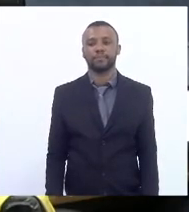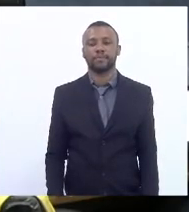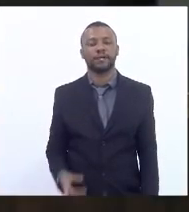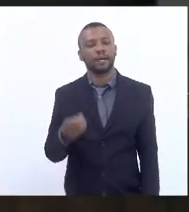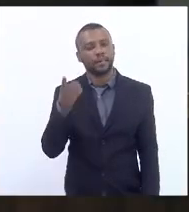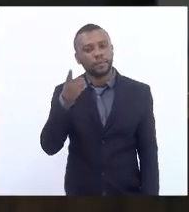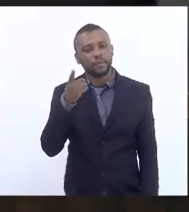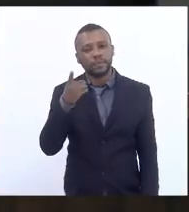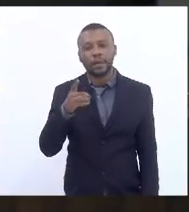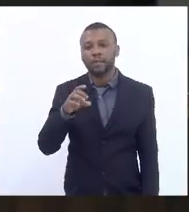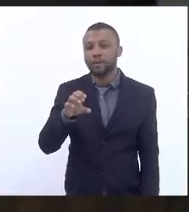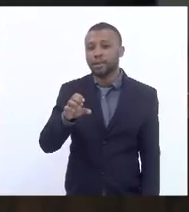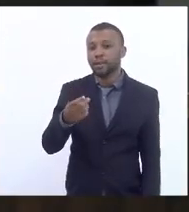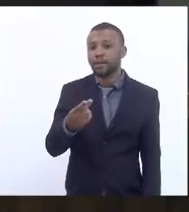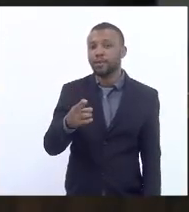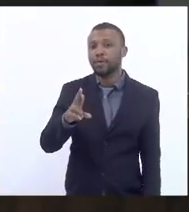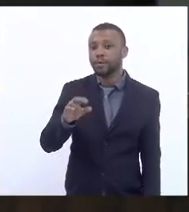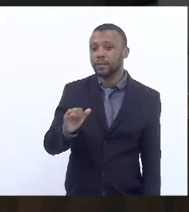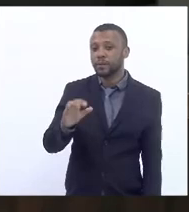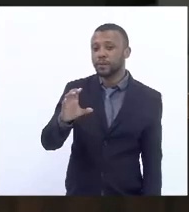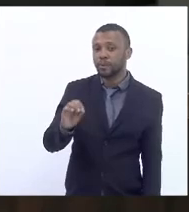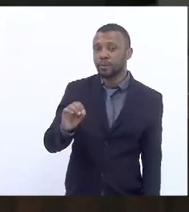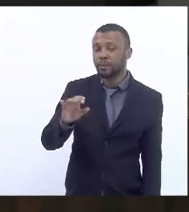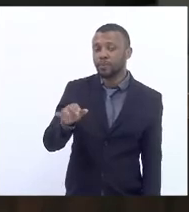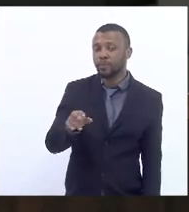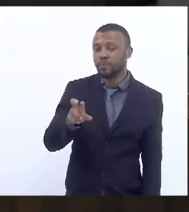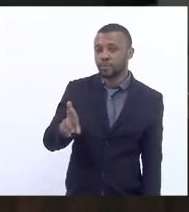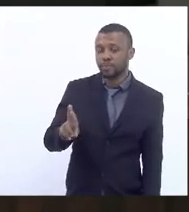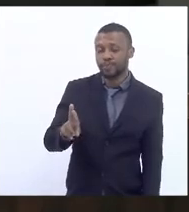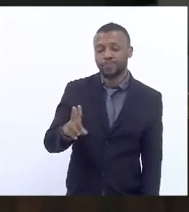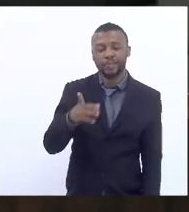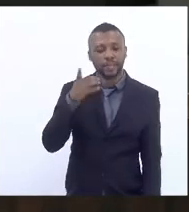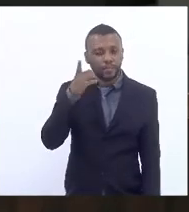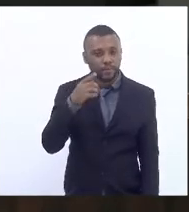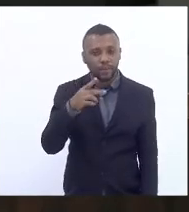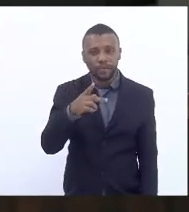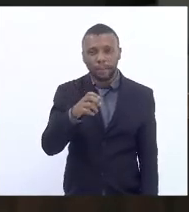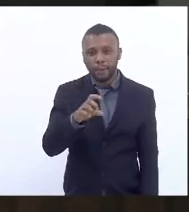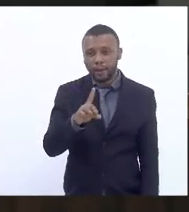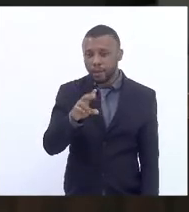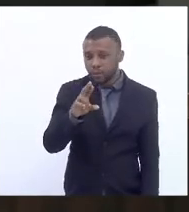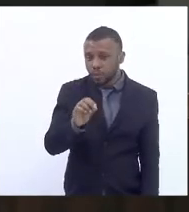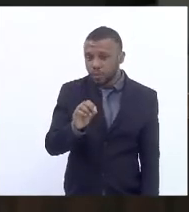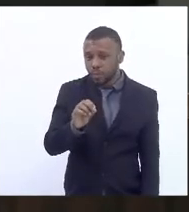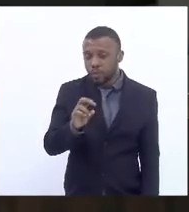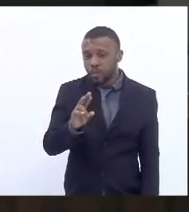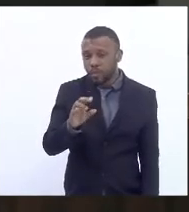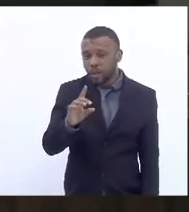Deputado Eurico Júnior, deputado Pedro Ricardo, deputado Chico Machado.